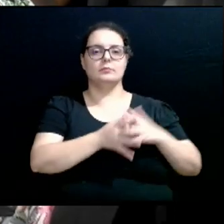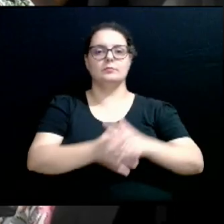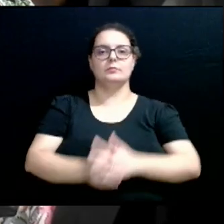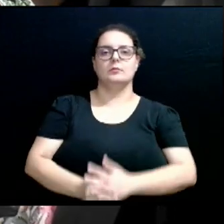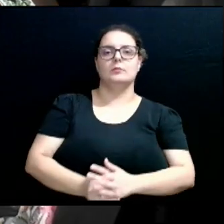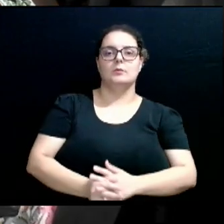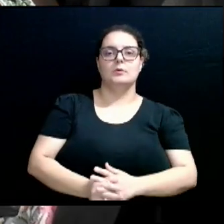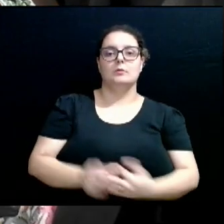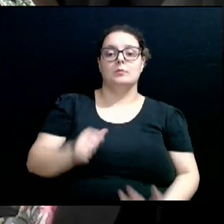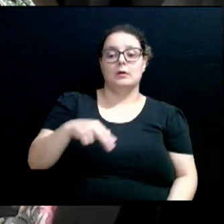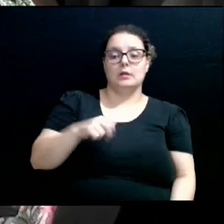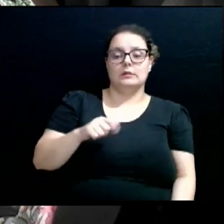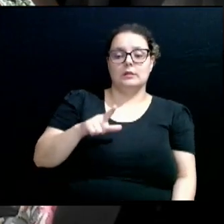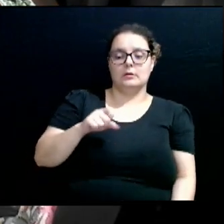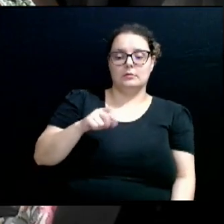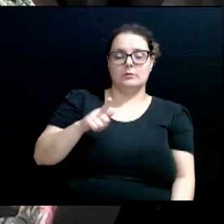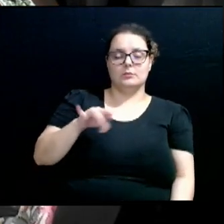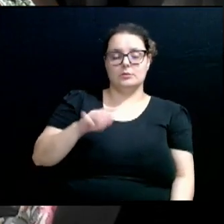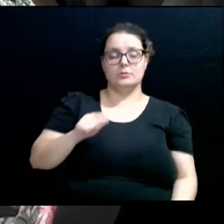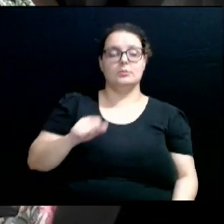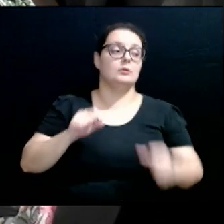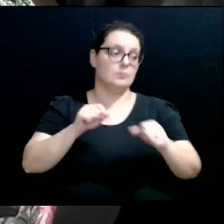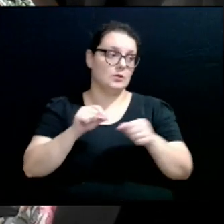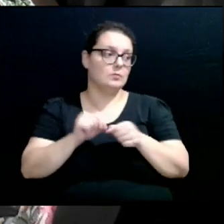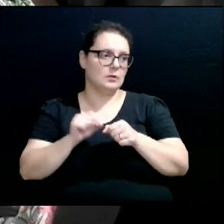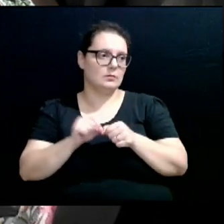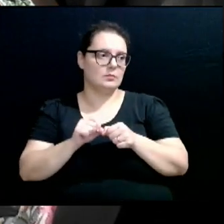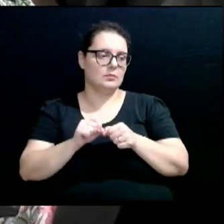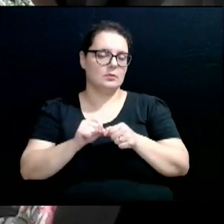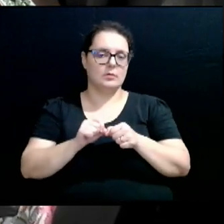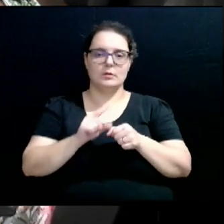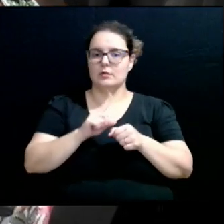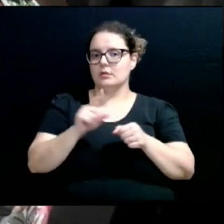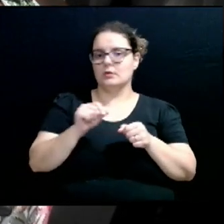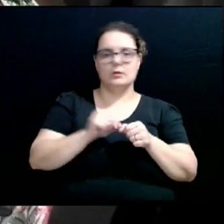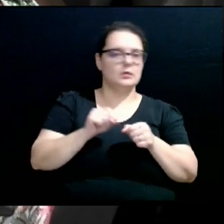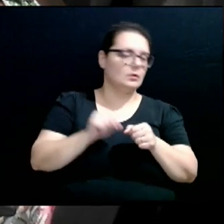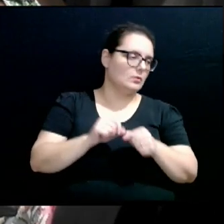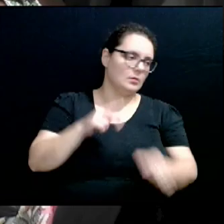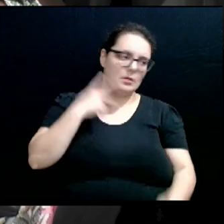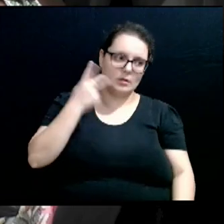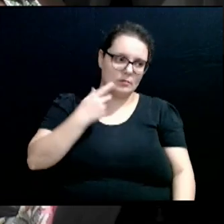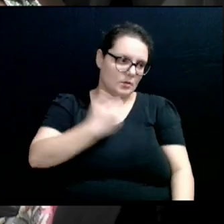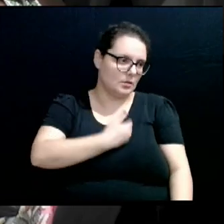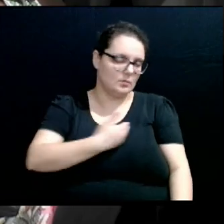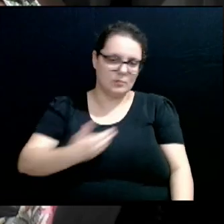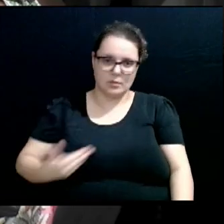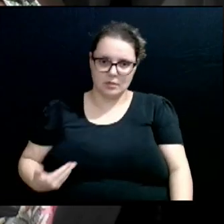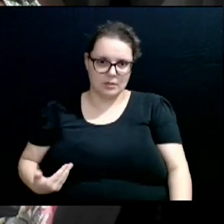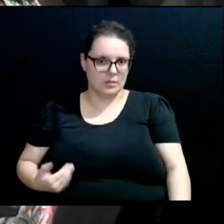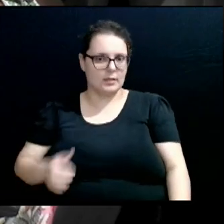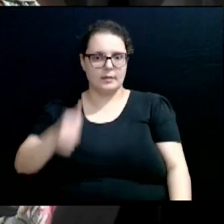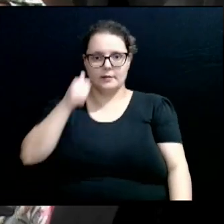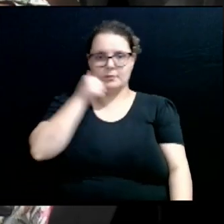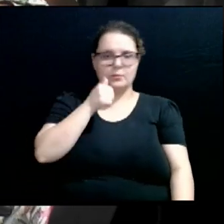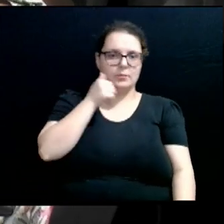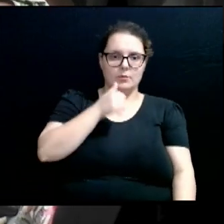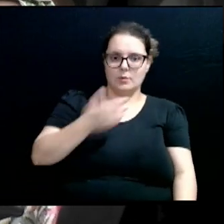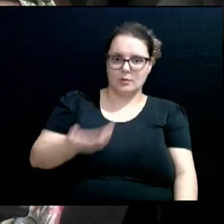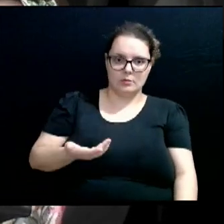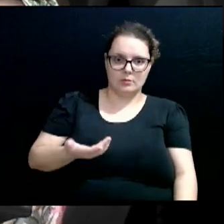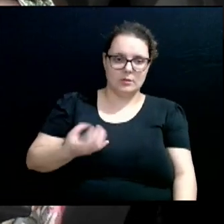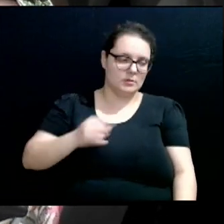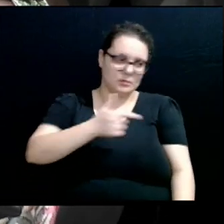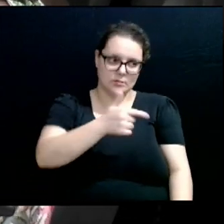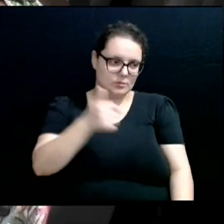fazer. Você não faz políticas públicas para mulheres sem mulheres.